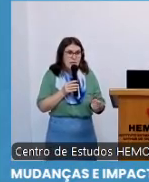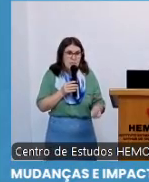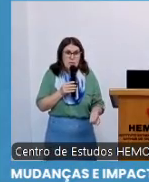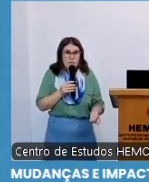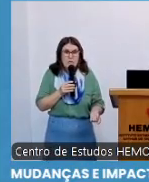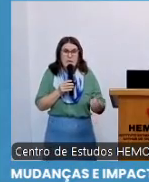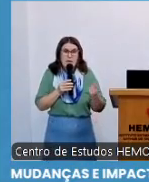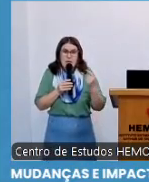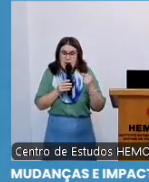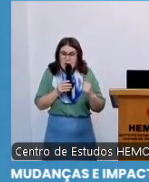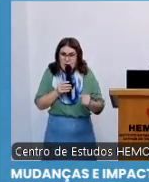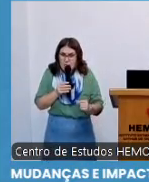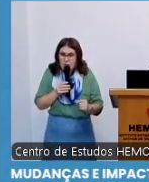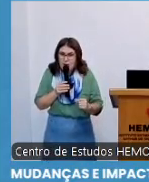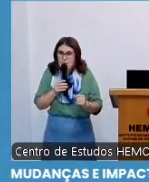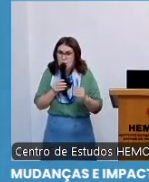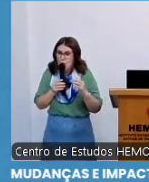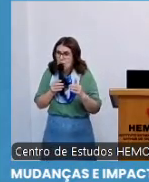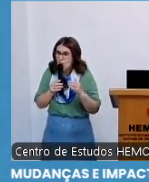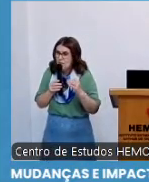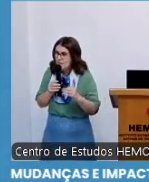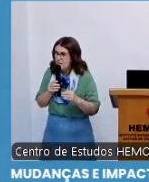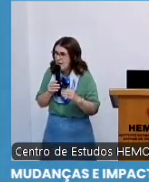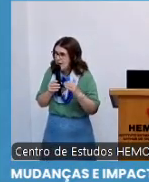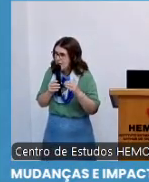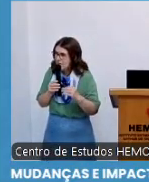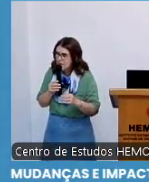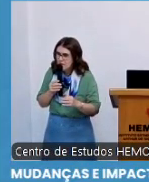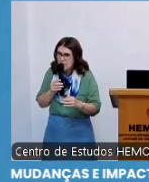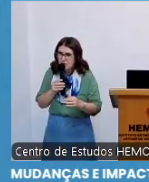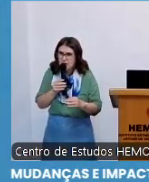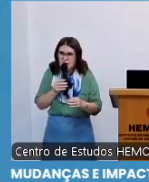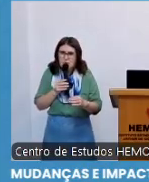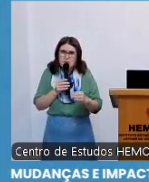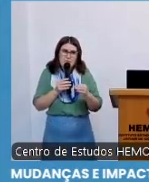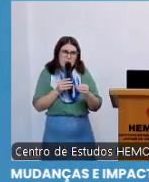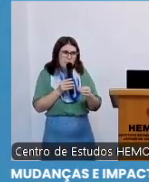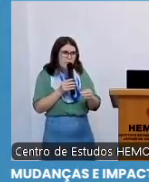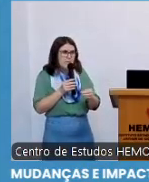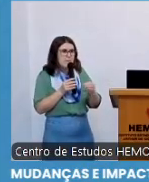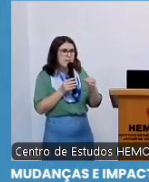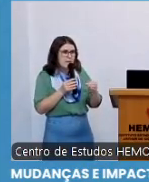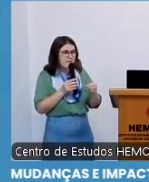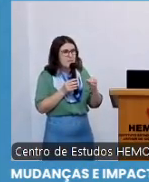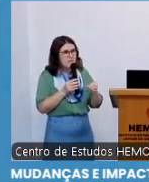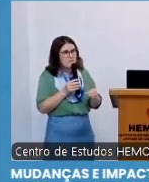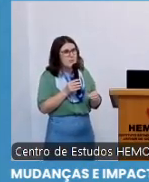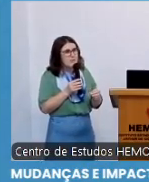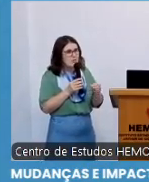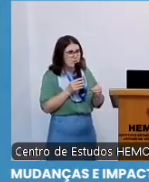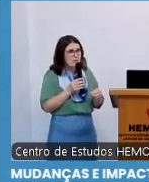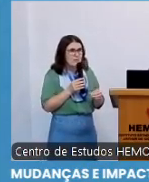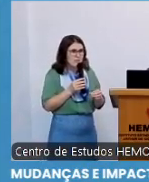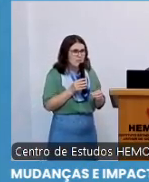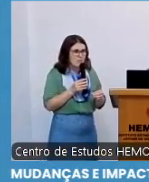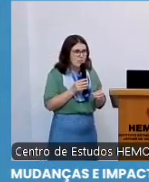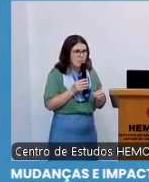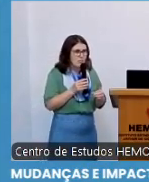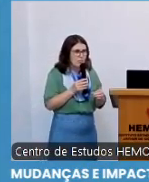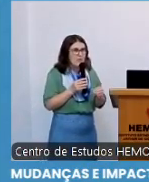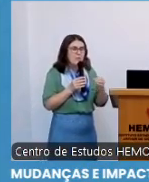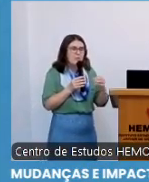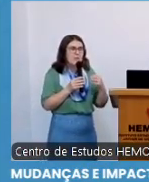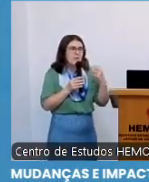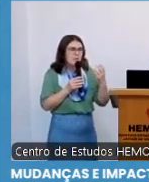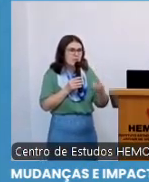ponto. Depois, ver como que se dará essa transição, então, depois que esse participante terminar o